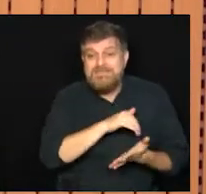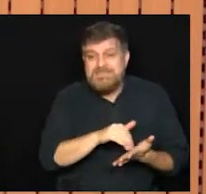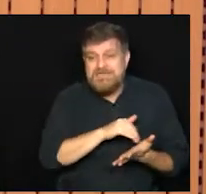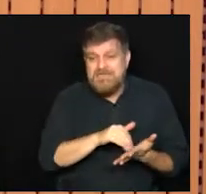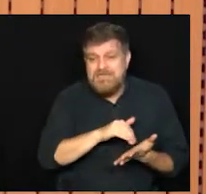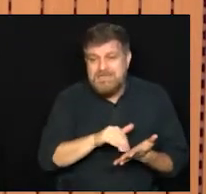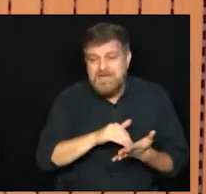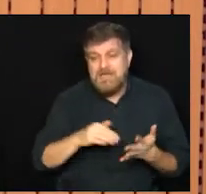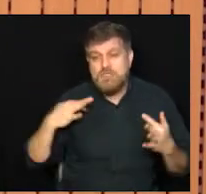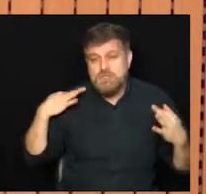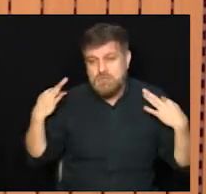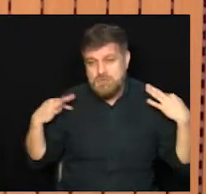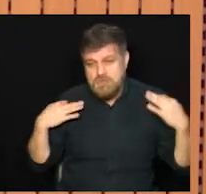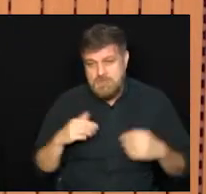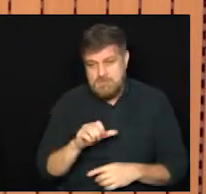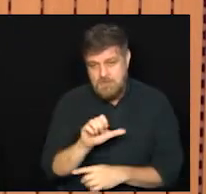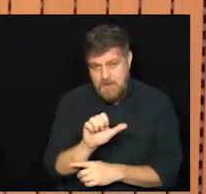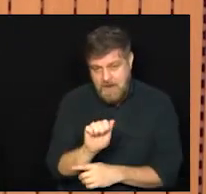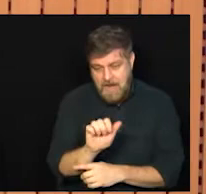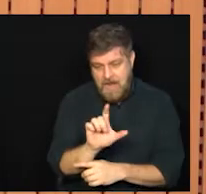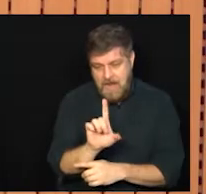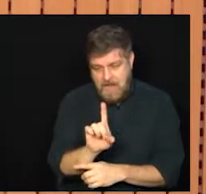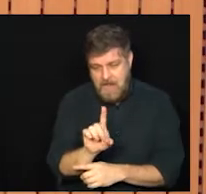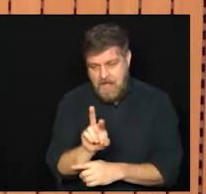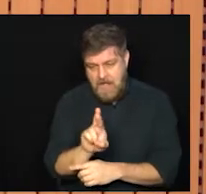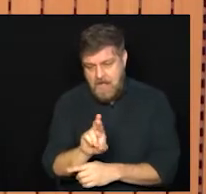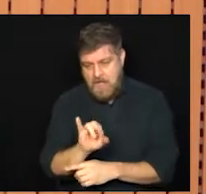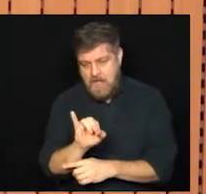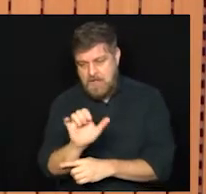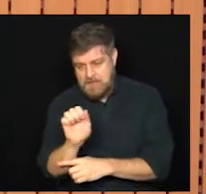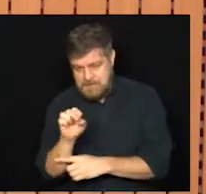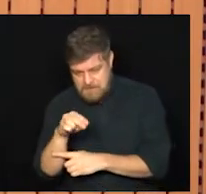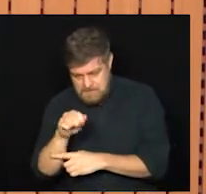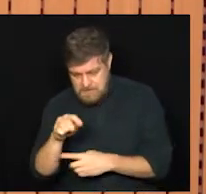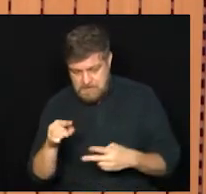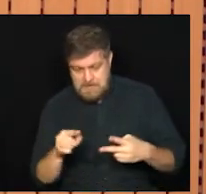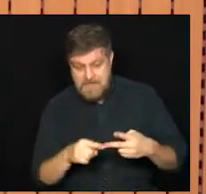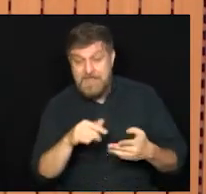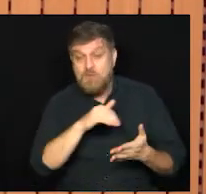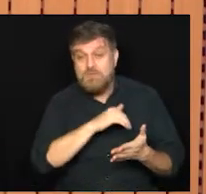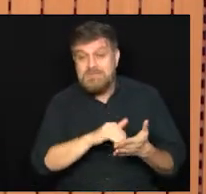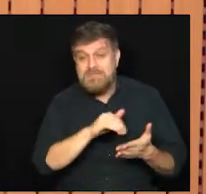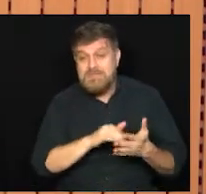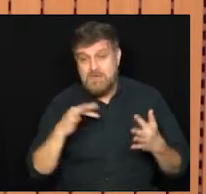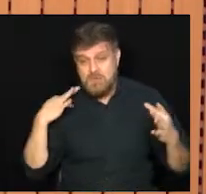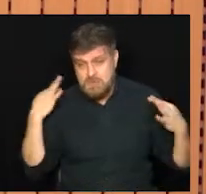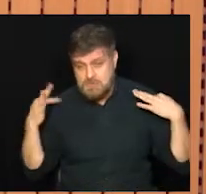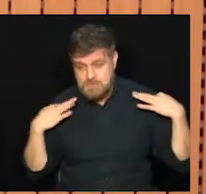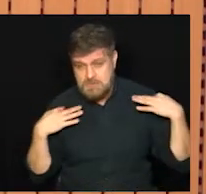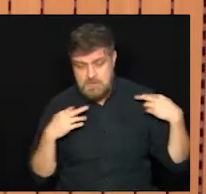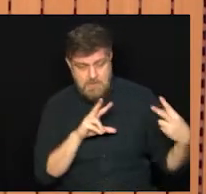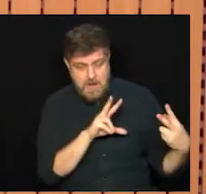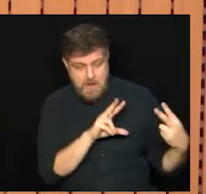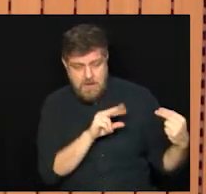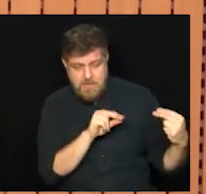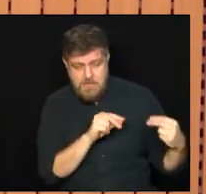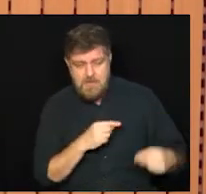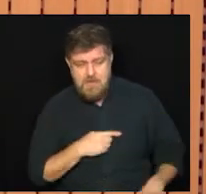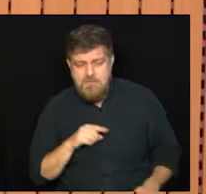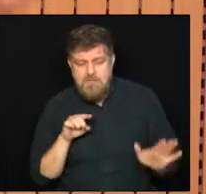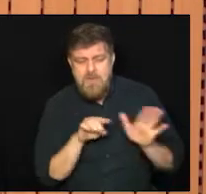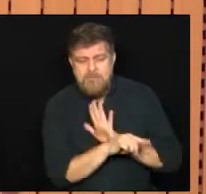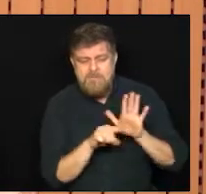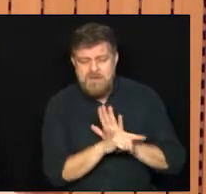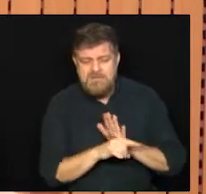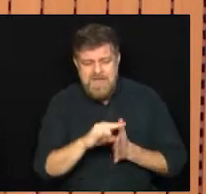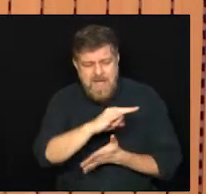com o secretário de Finanças, né? Atentar para esse ponto específico da cobrança dos alvarás